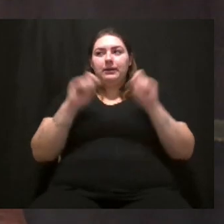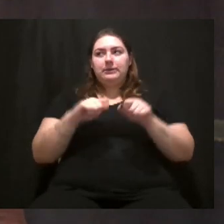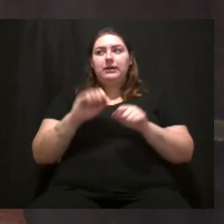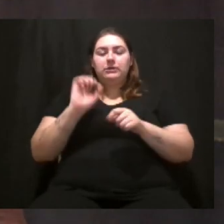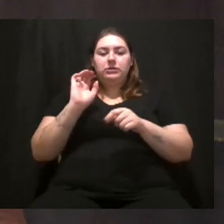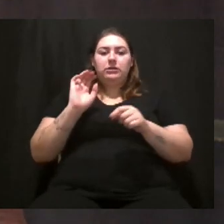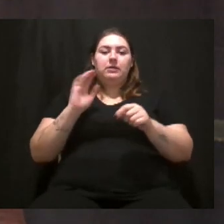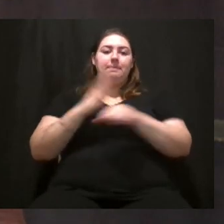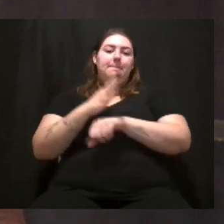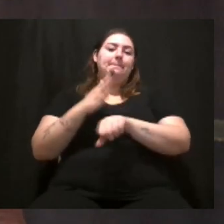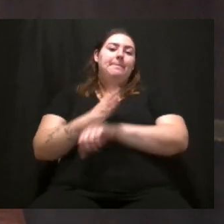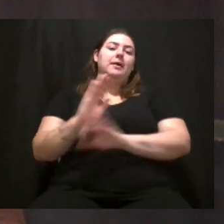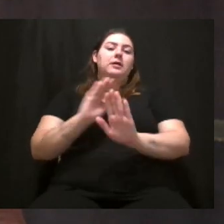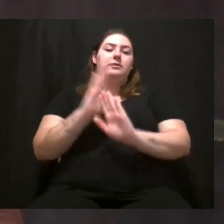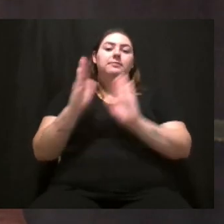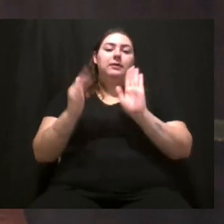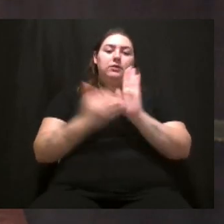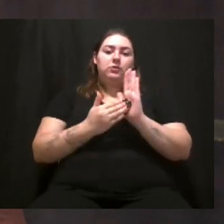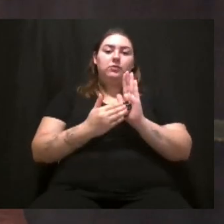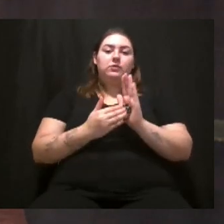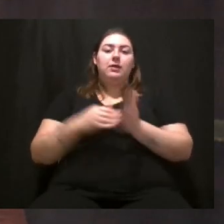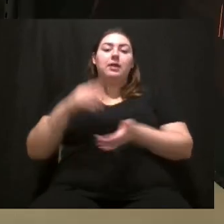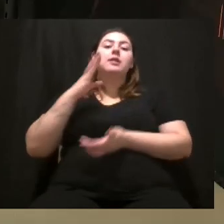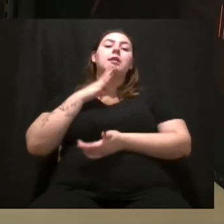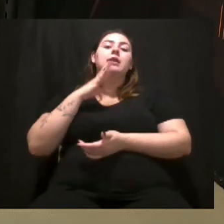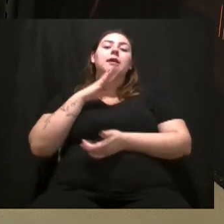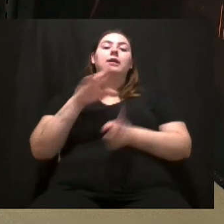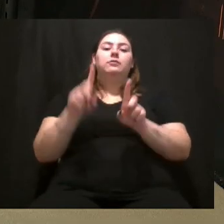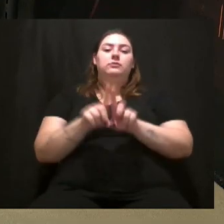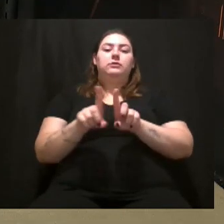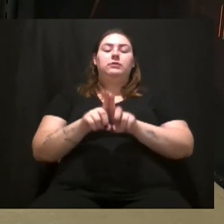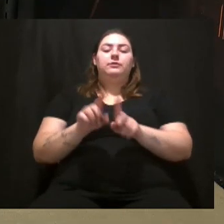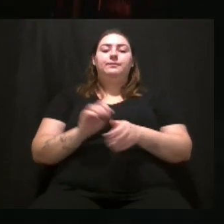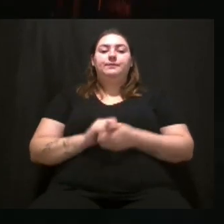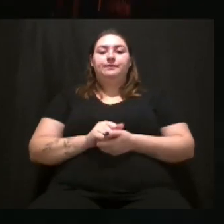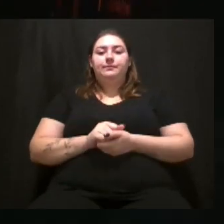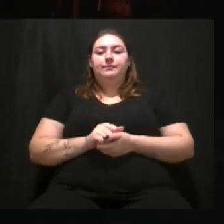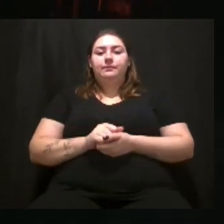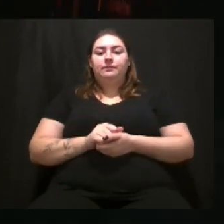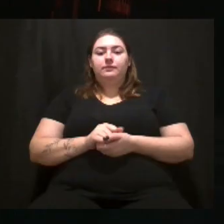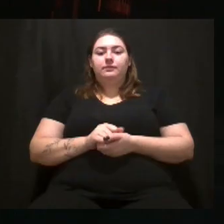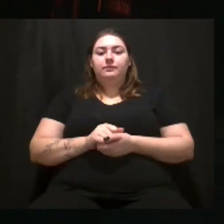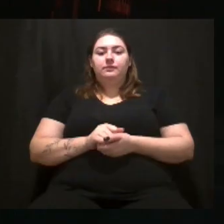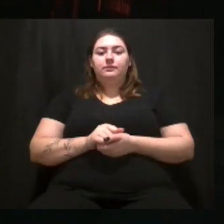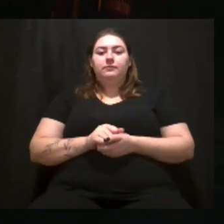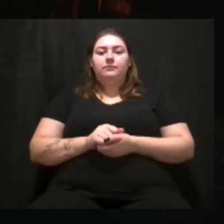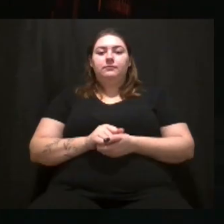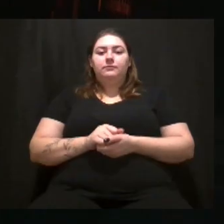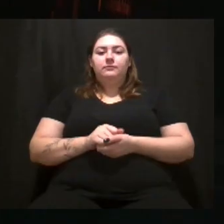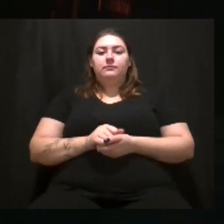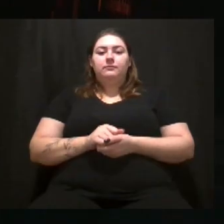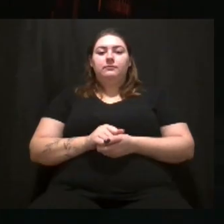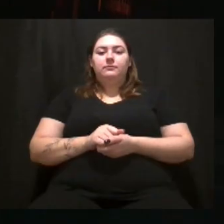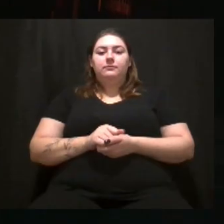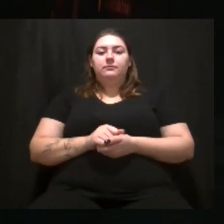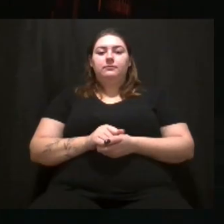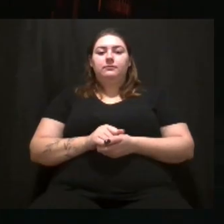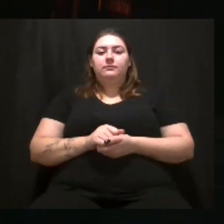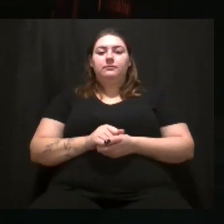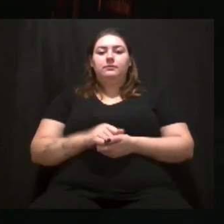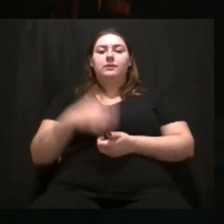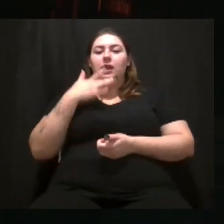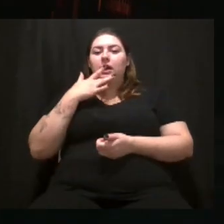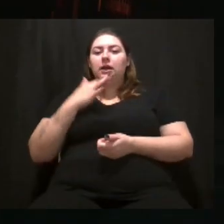né? Então é muito interessante isso também. Muito bem. E a criança, ela pode, né, óbvio, acho que